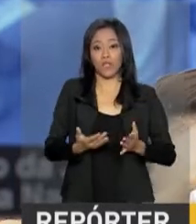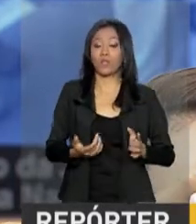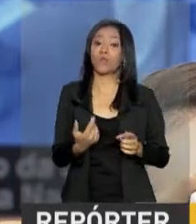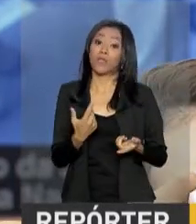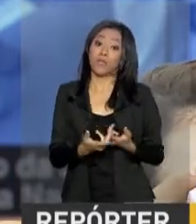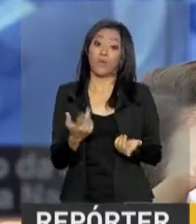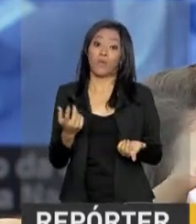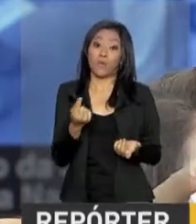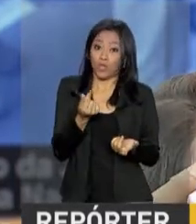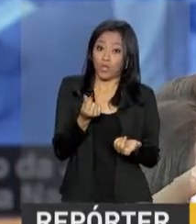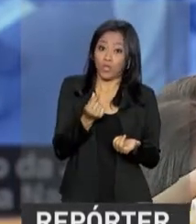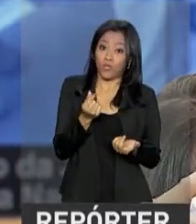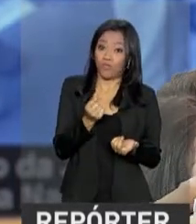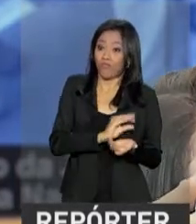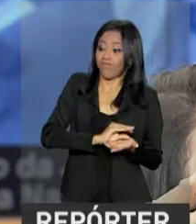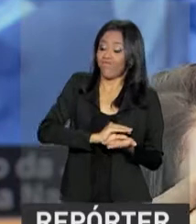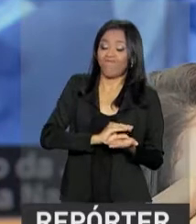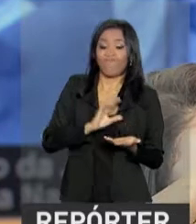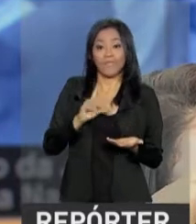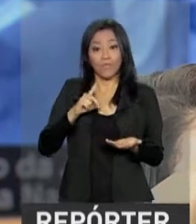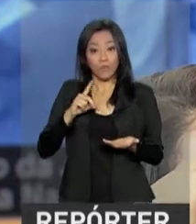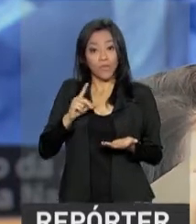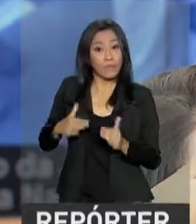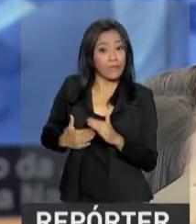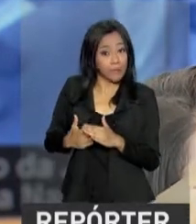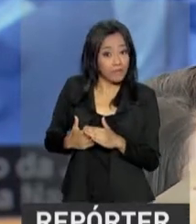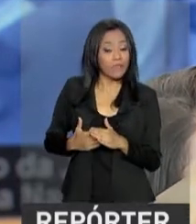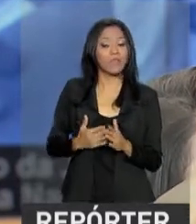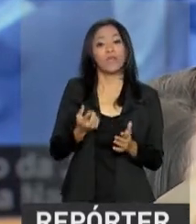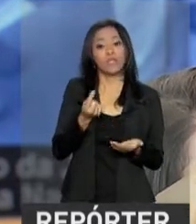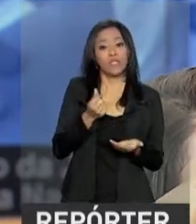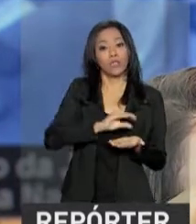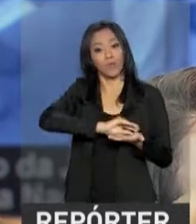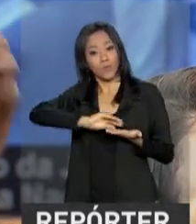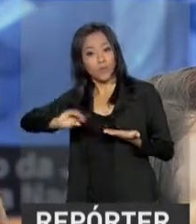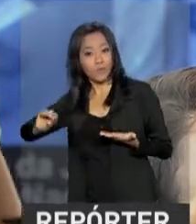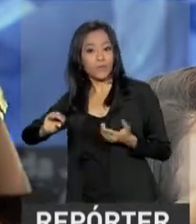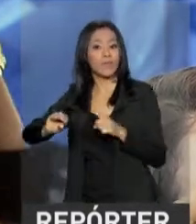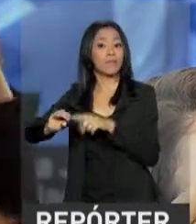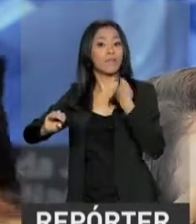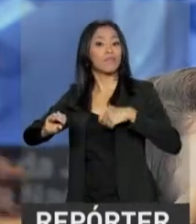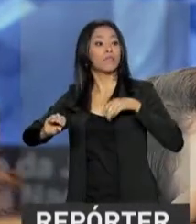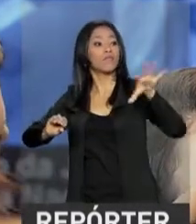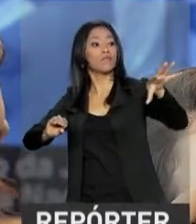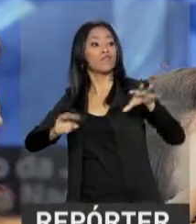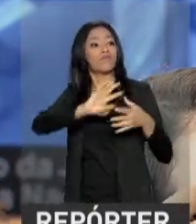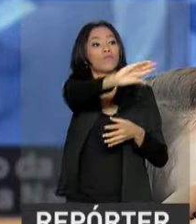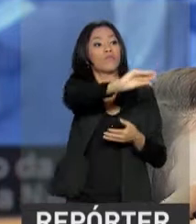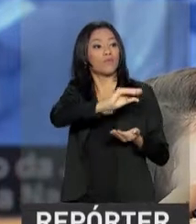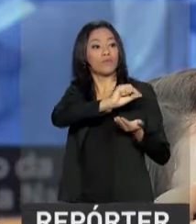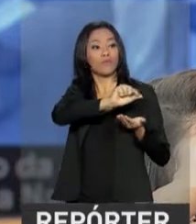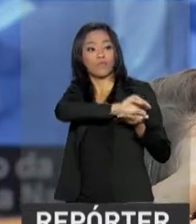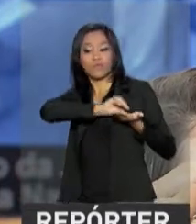alocar aquele recurso hoje quando você tem um teto de gastos para você colocar dinheiro novo num canto você tem que tirar de outro e isso demora